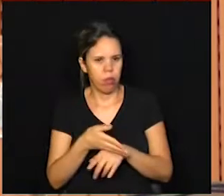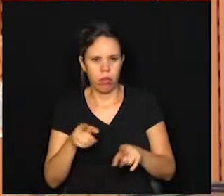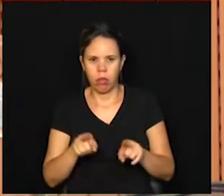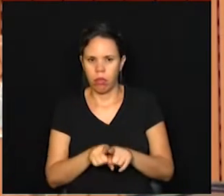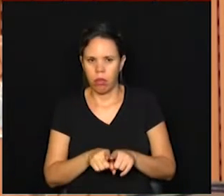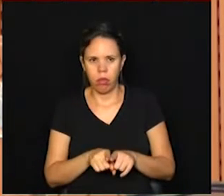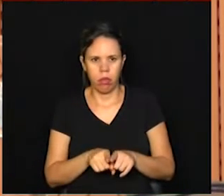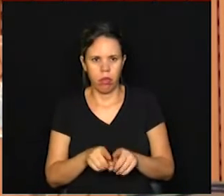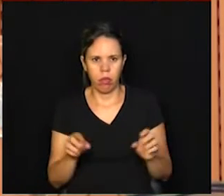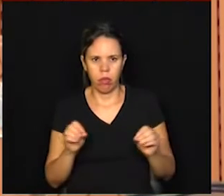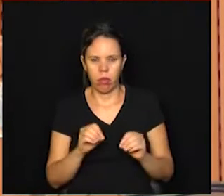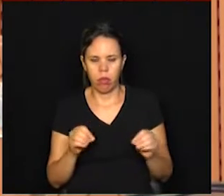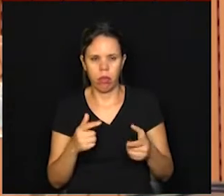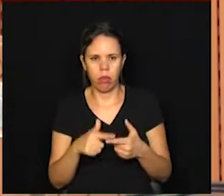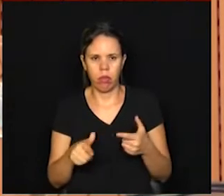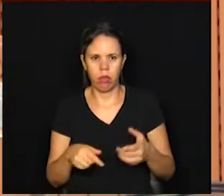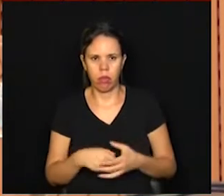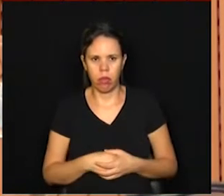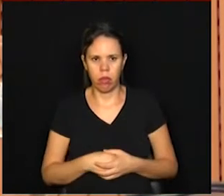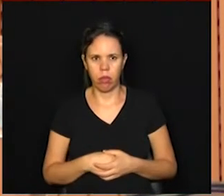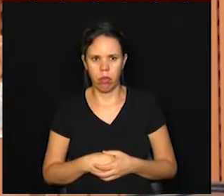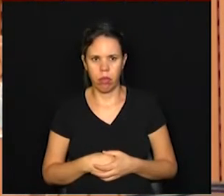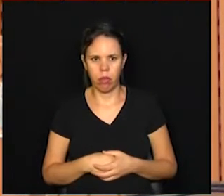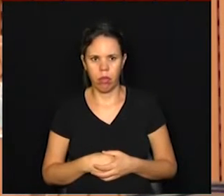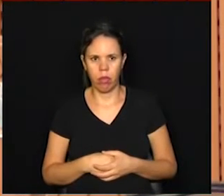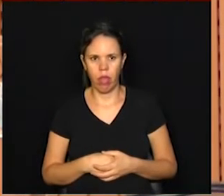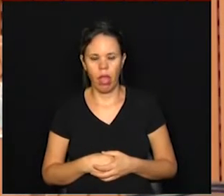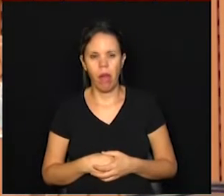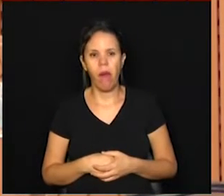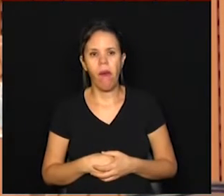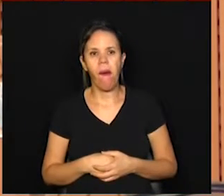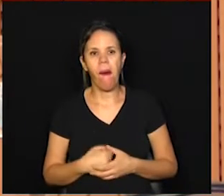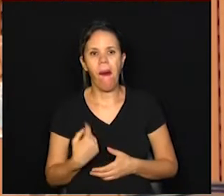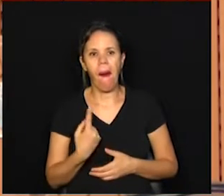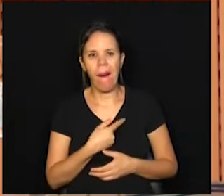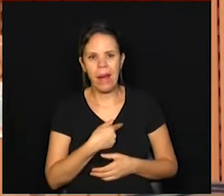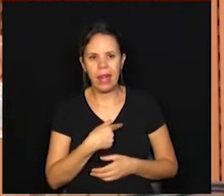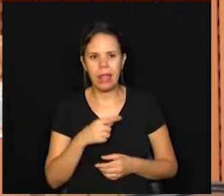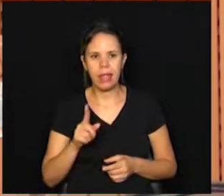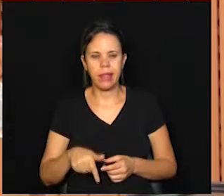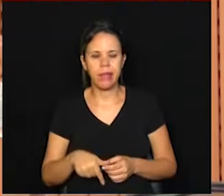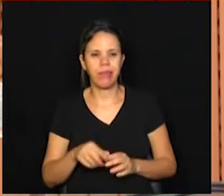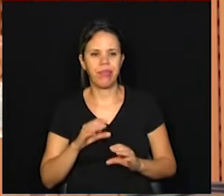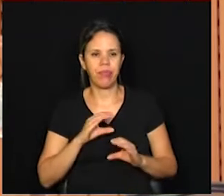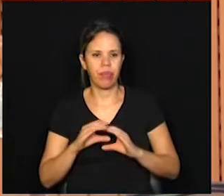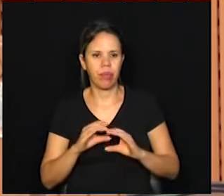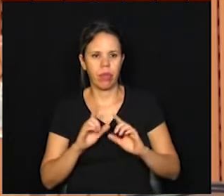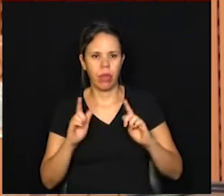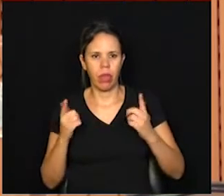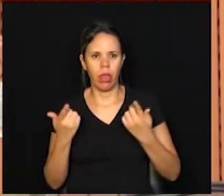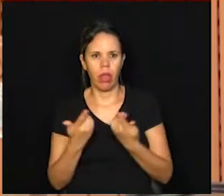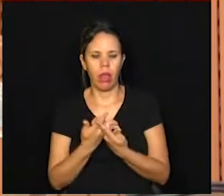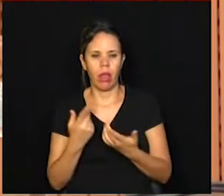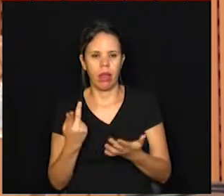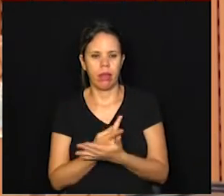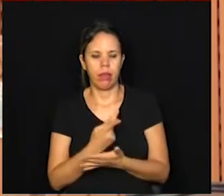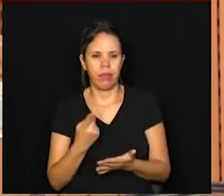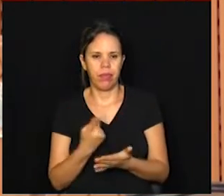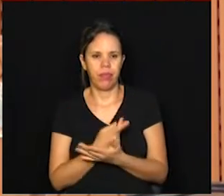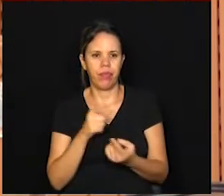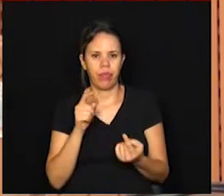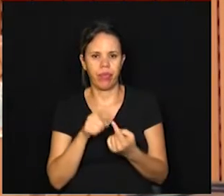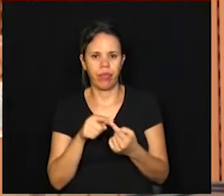sob nenhuma hipótese que sejamos porta-vozes de grupos com esse ou